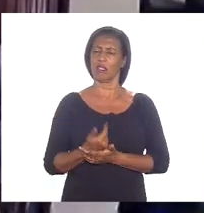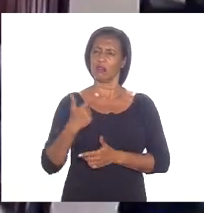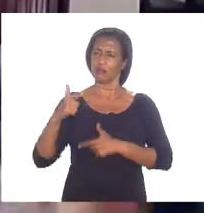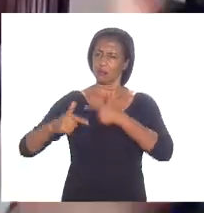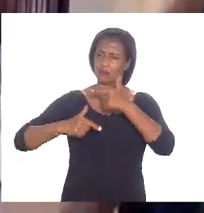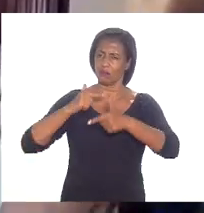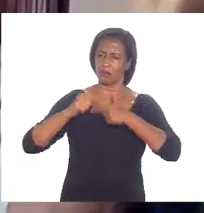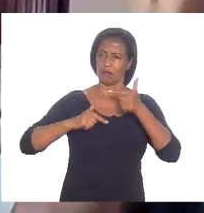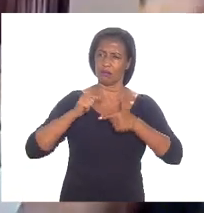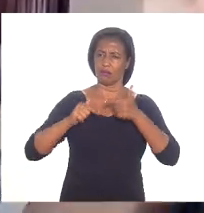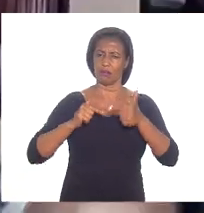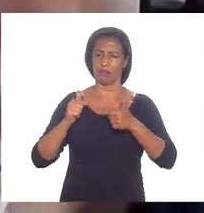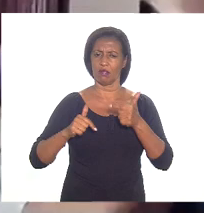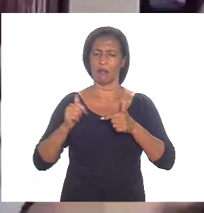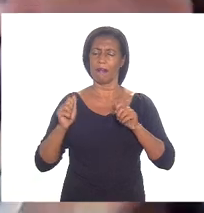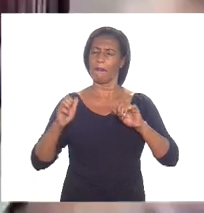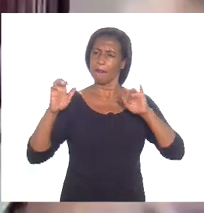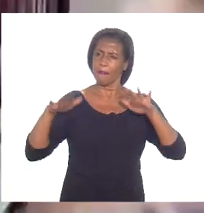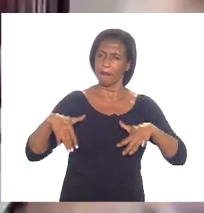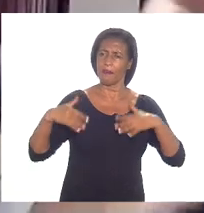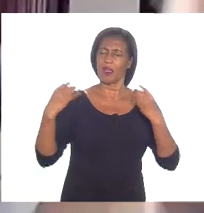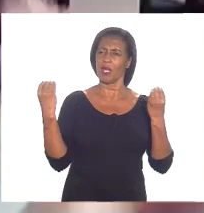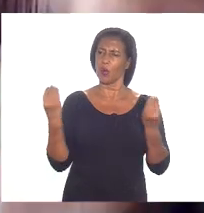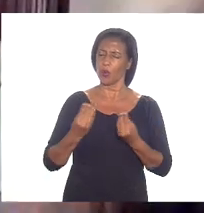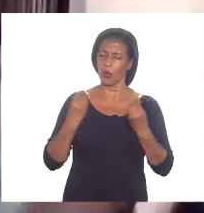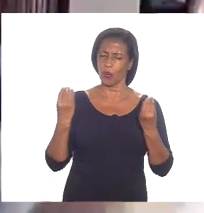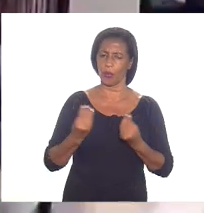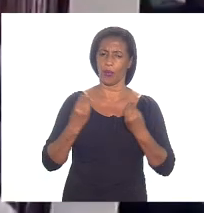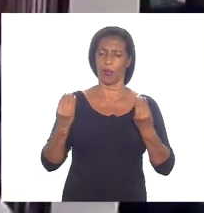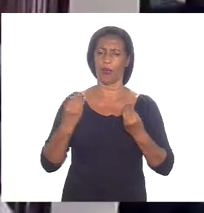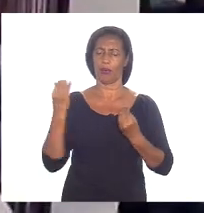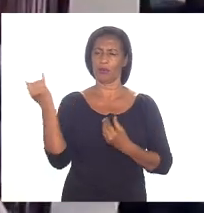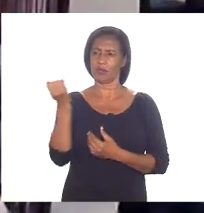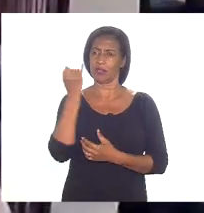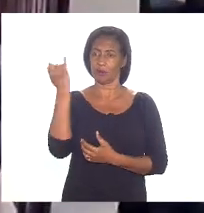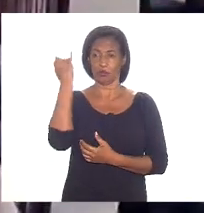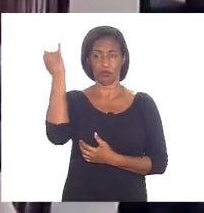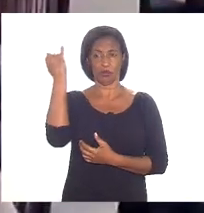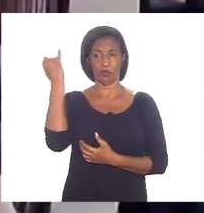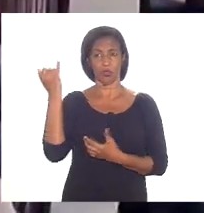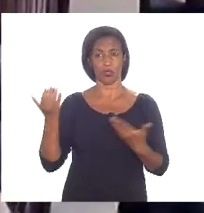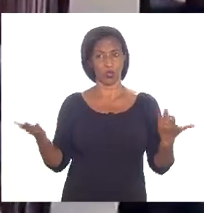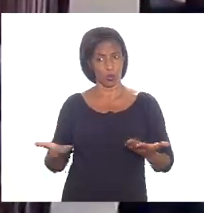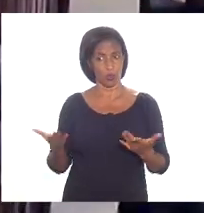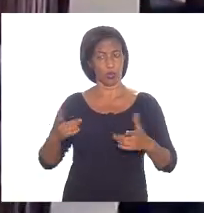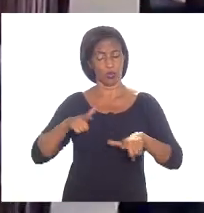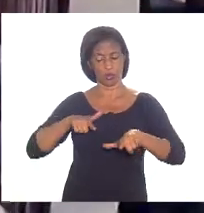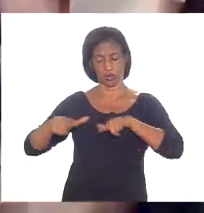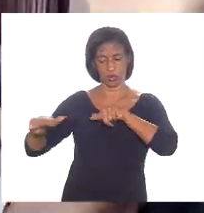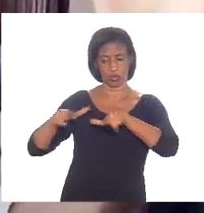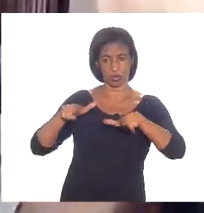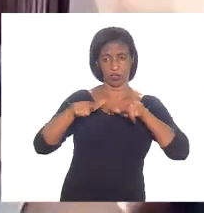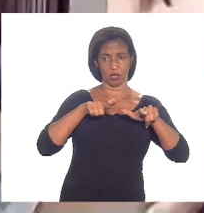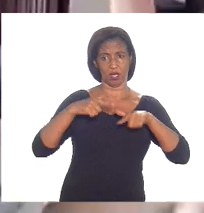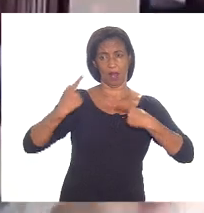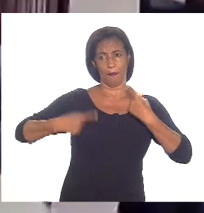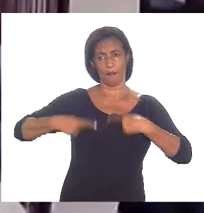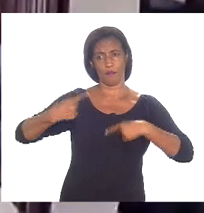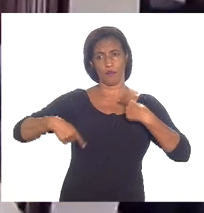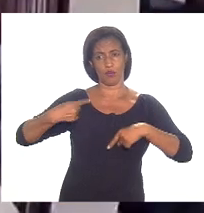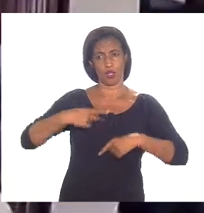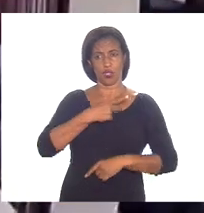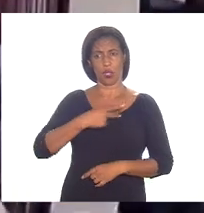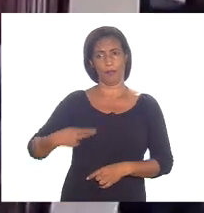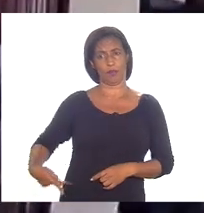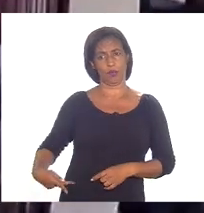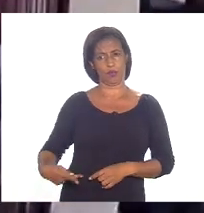funções, principalmente aquelas de promoção, no caso que nós estamos trabalhando exatamente na política pública da